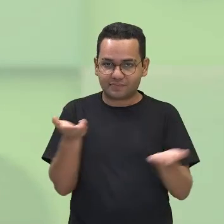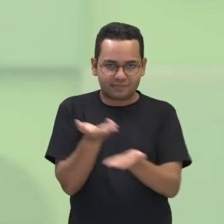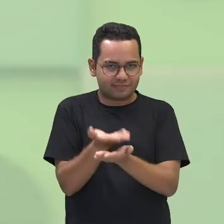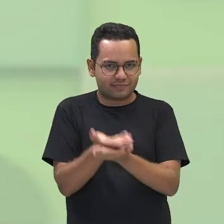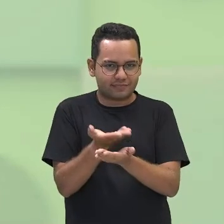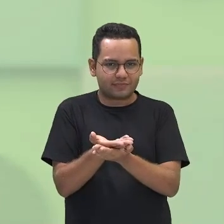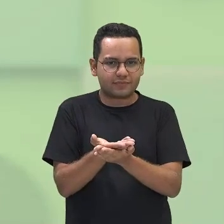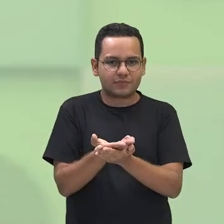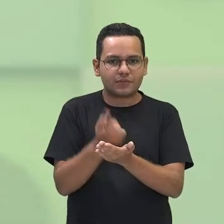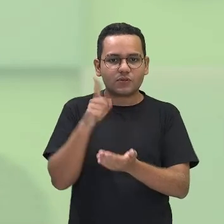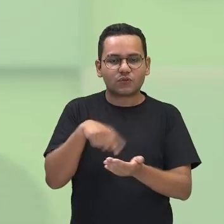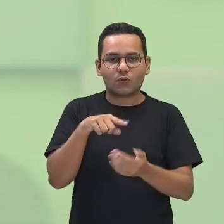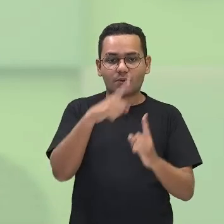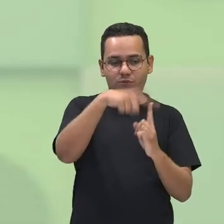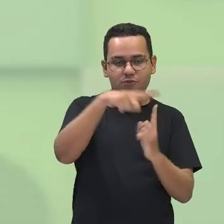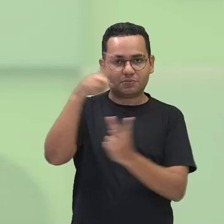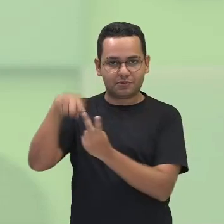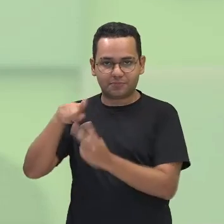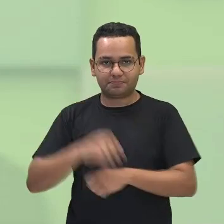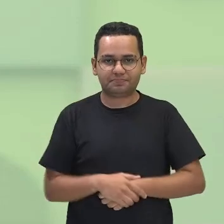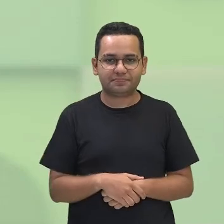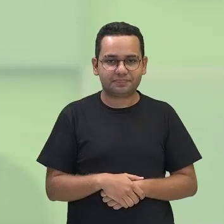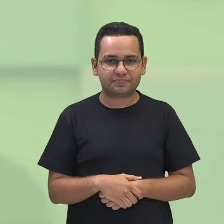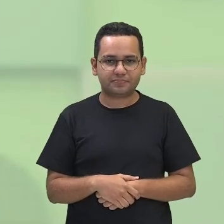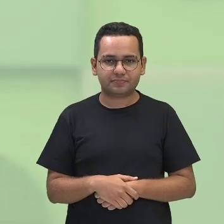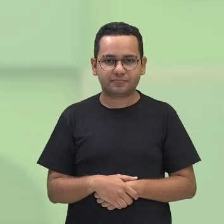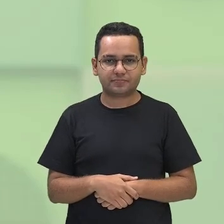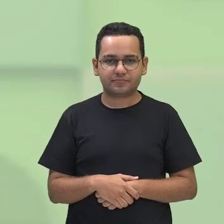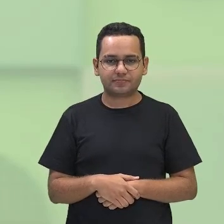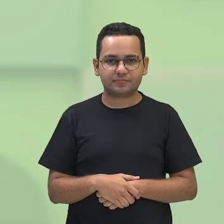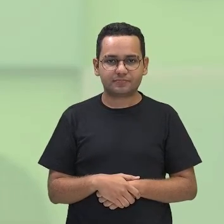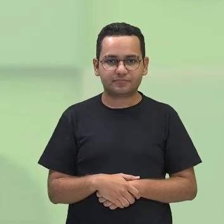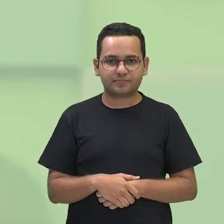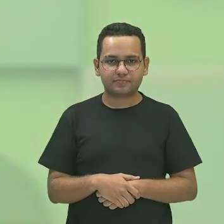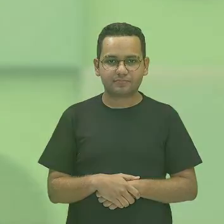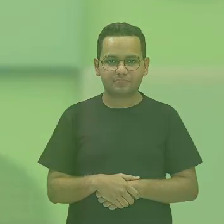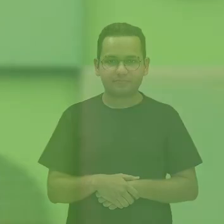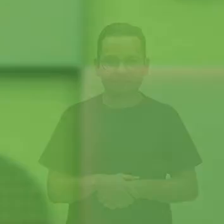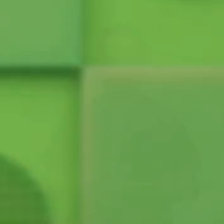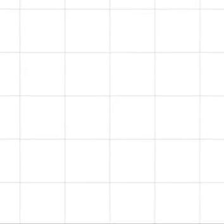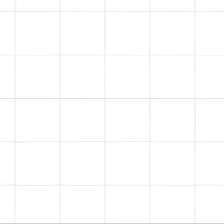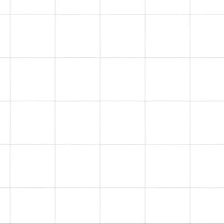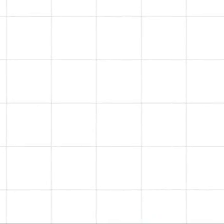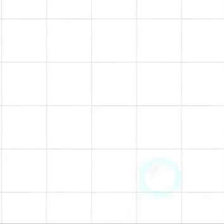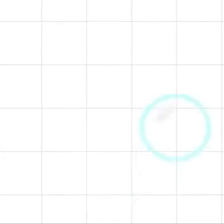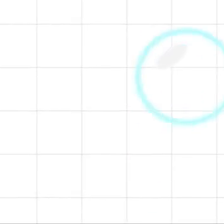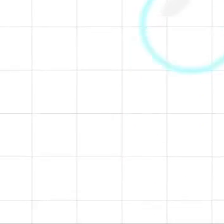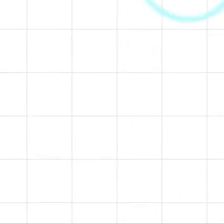sobre as gimnospermas e as angiospermas. Tchau!